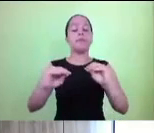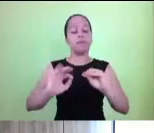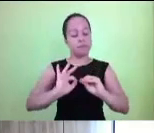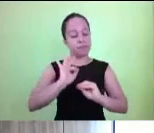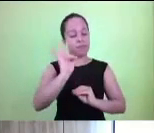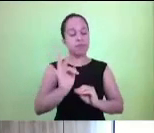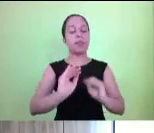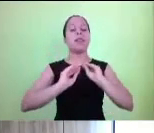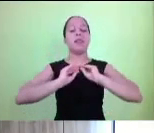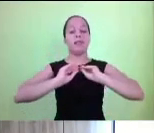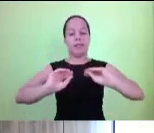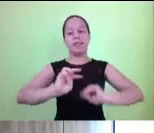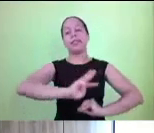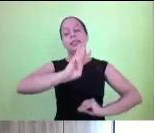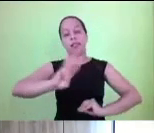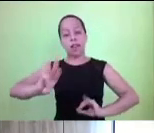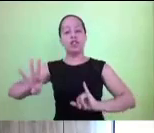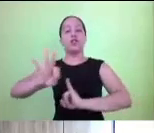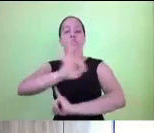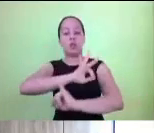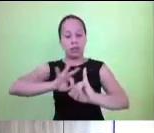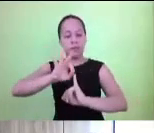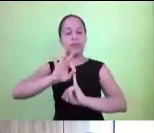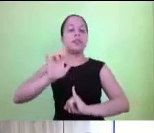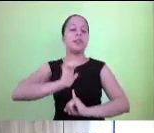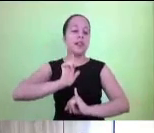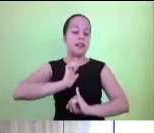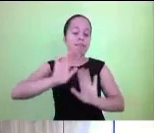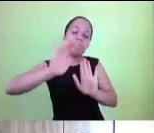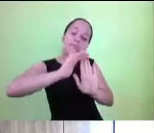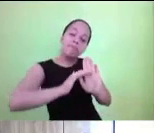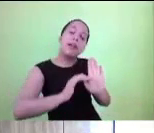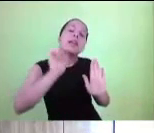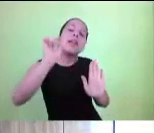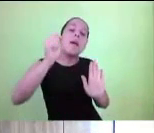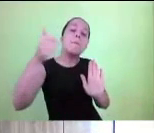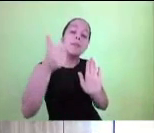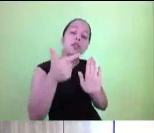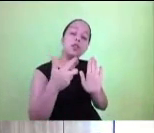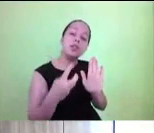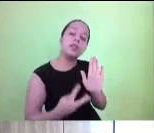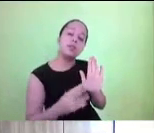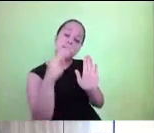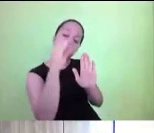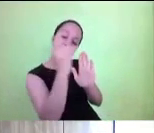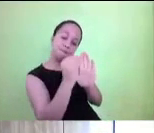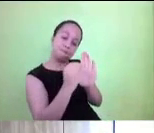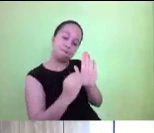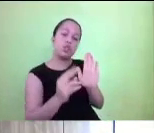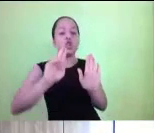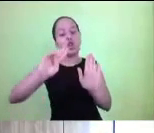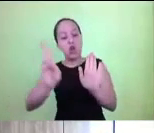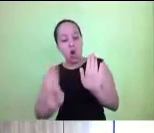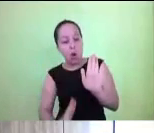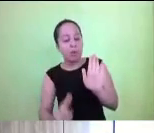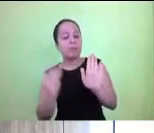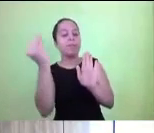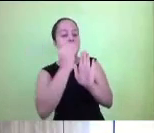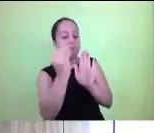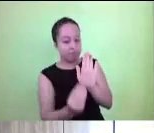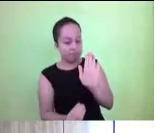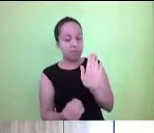Toda organizada. Com a classificação de cada um e com os respectivos nomes, tá? Aqui a gente só consegue